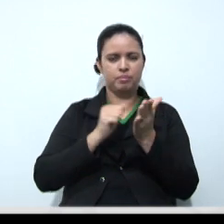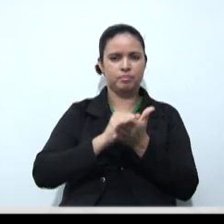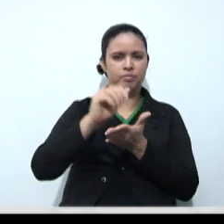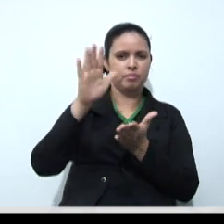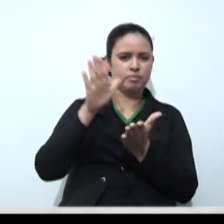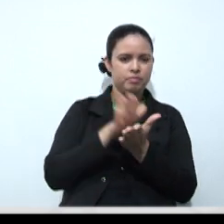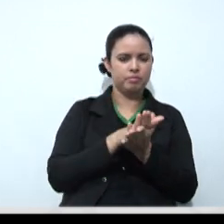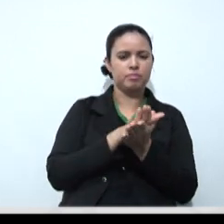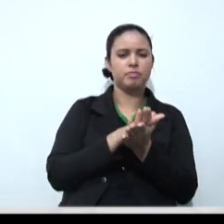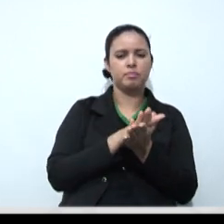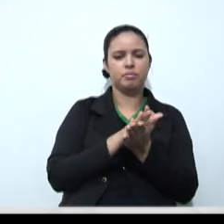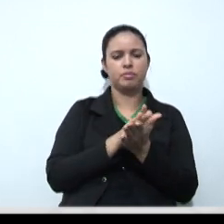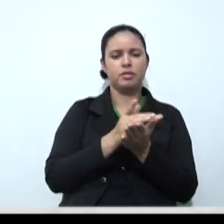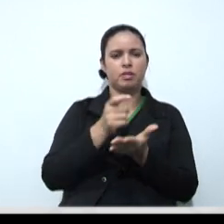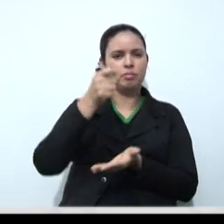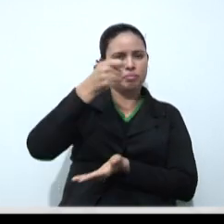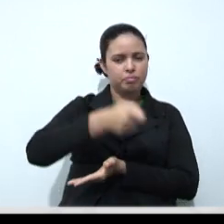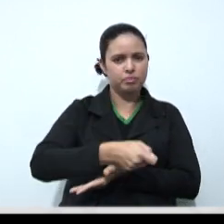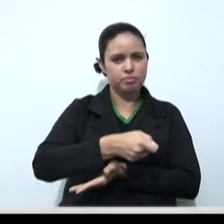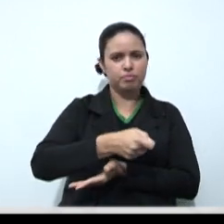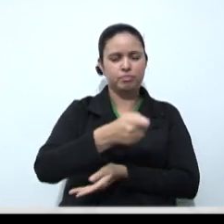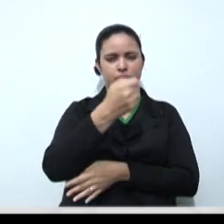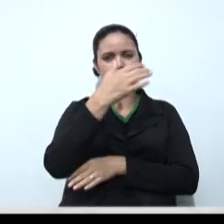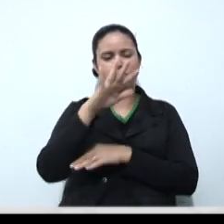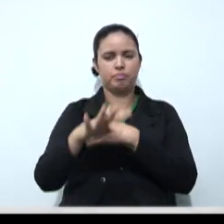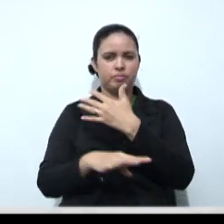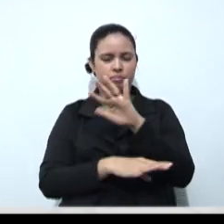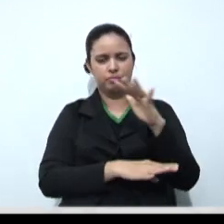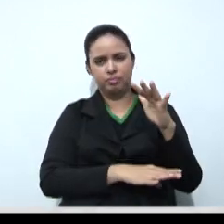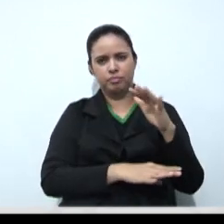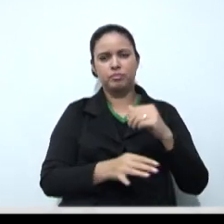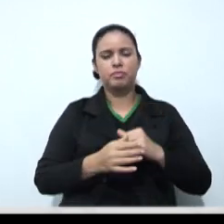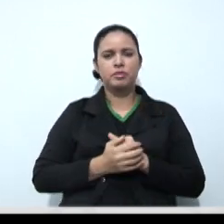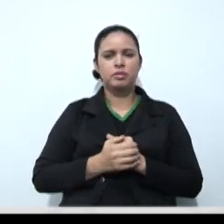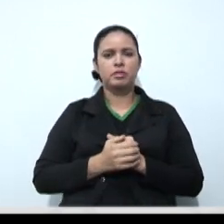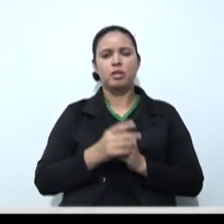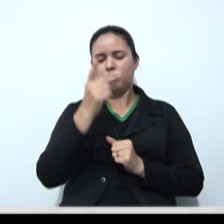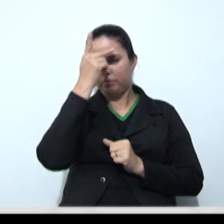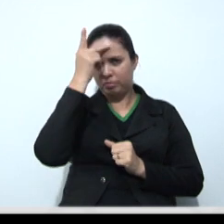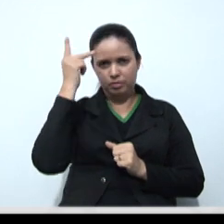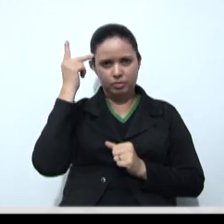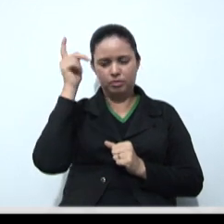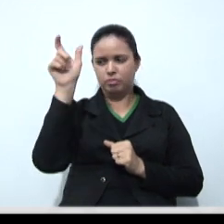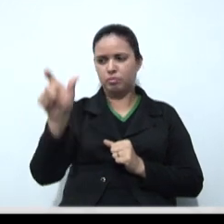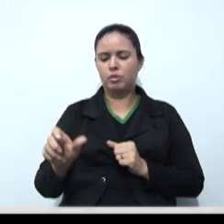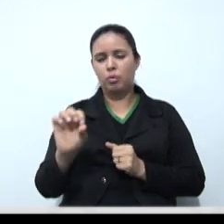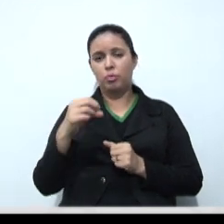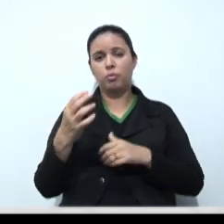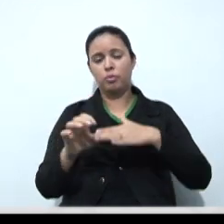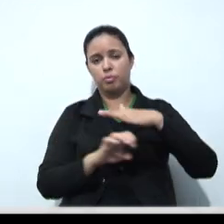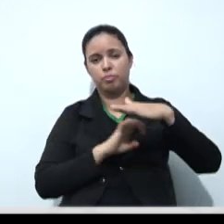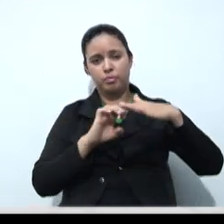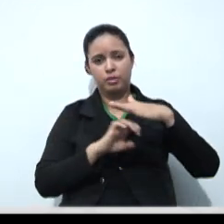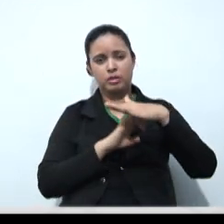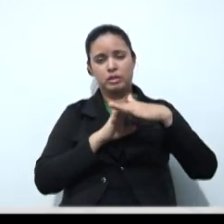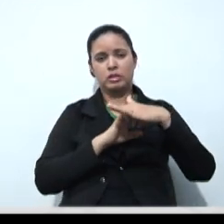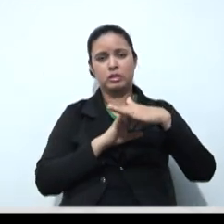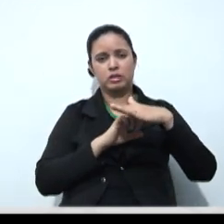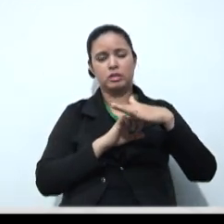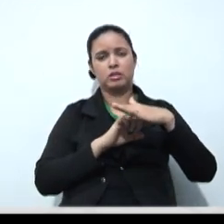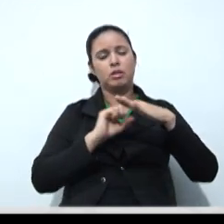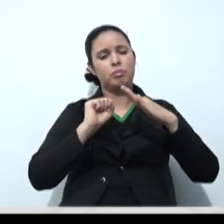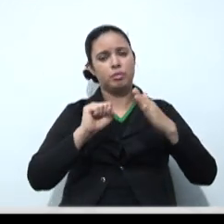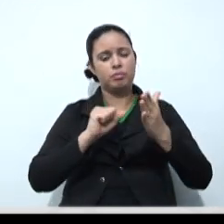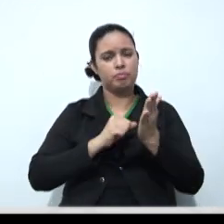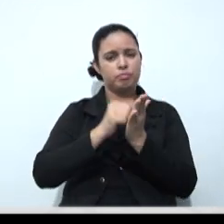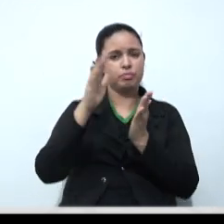A pessoa jurídica autora ou coautora da infração ambiental pode ser penalizada chegando à liquidação da empresa, se ela tiver